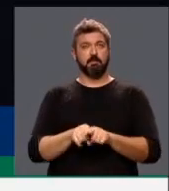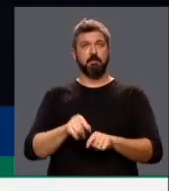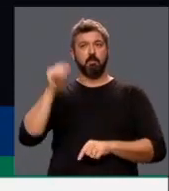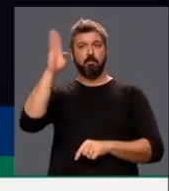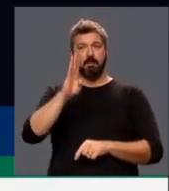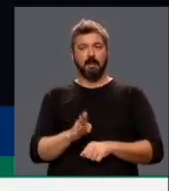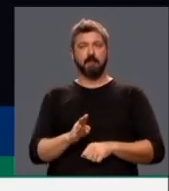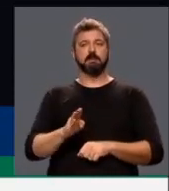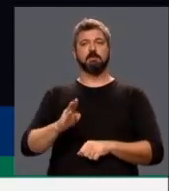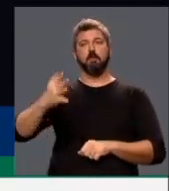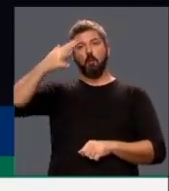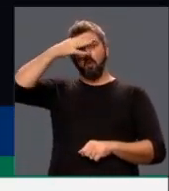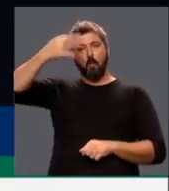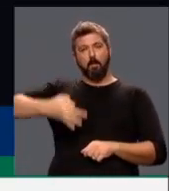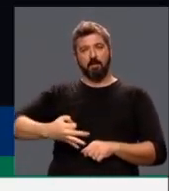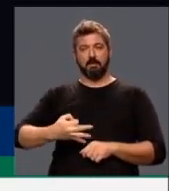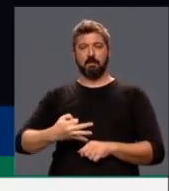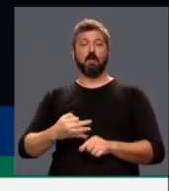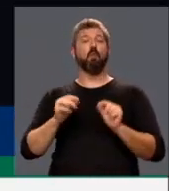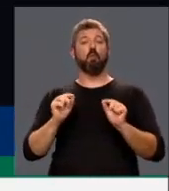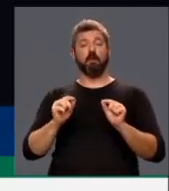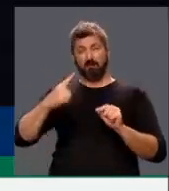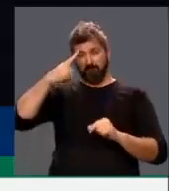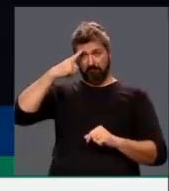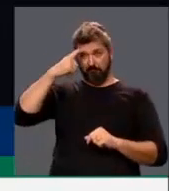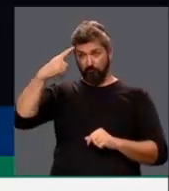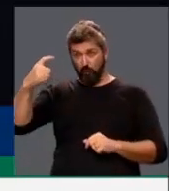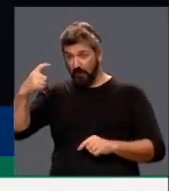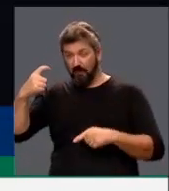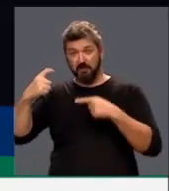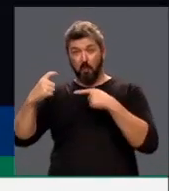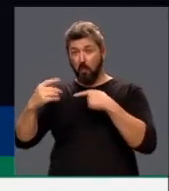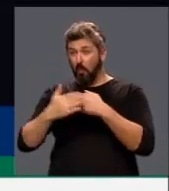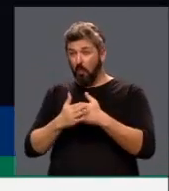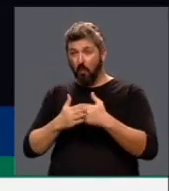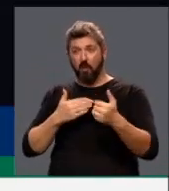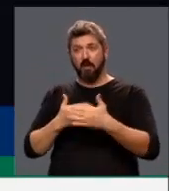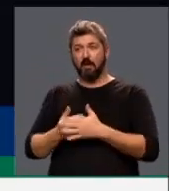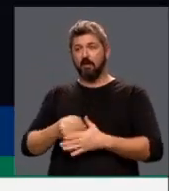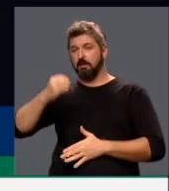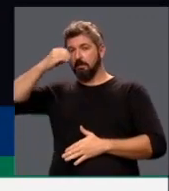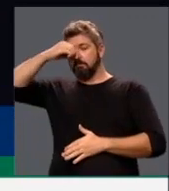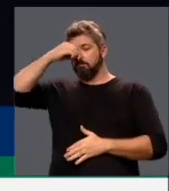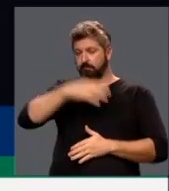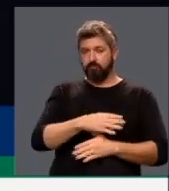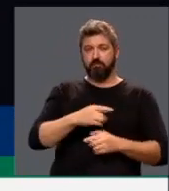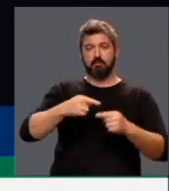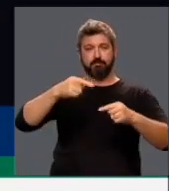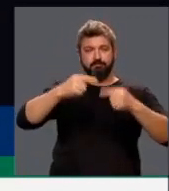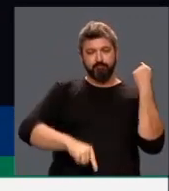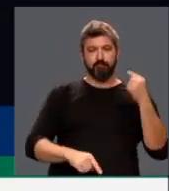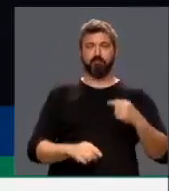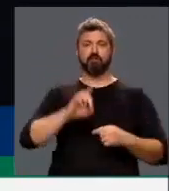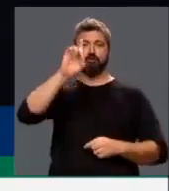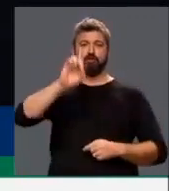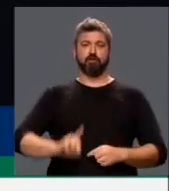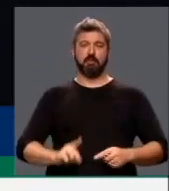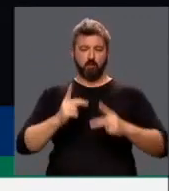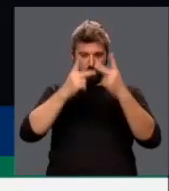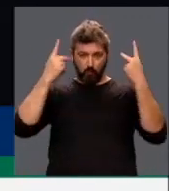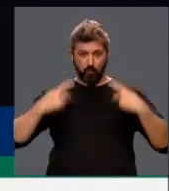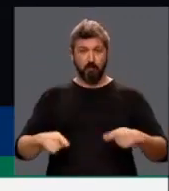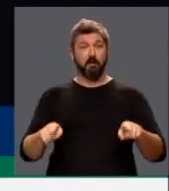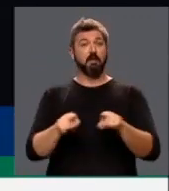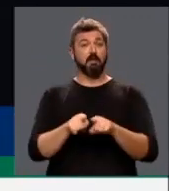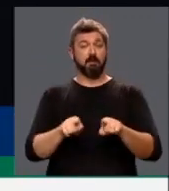compreenda que qualquer tipo de violência fere brutalmente os direitos humanos e fere, em especial, a nossa